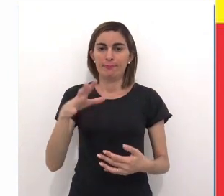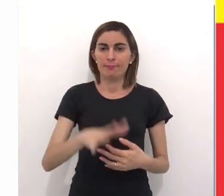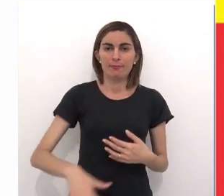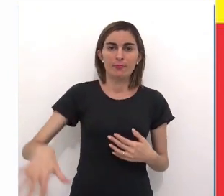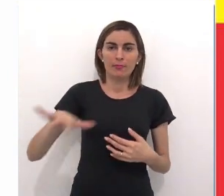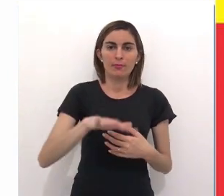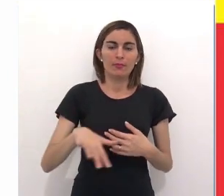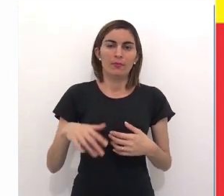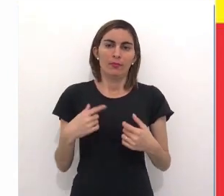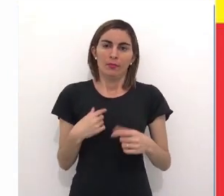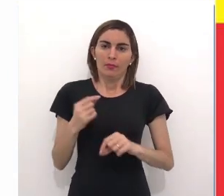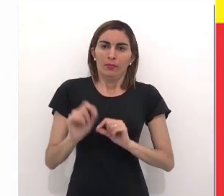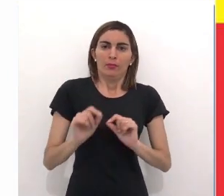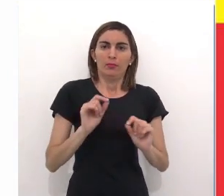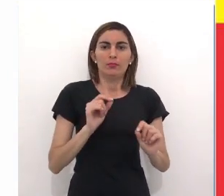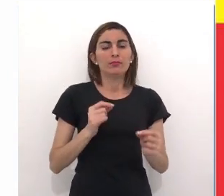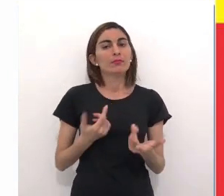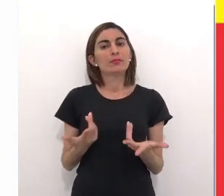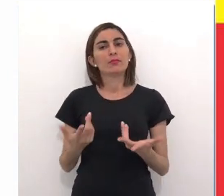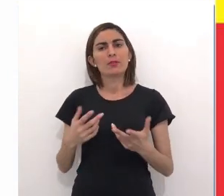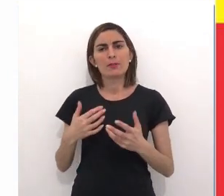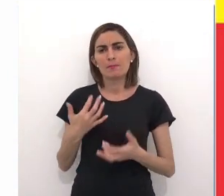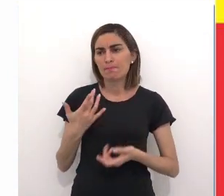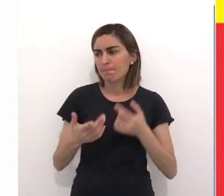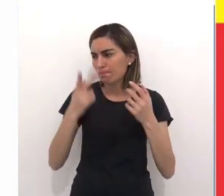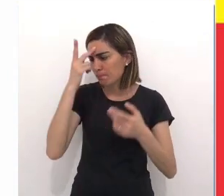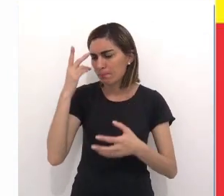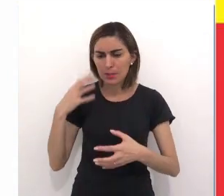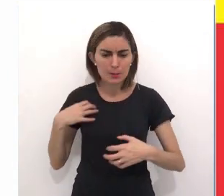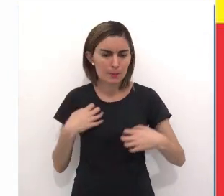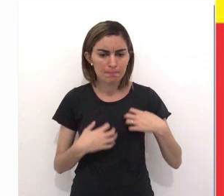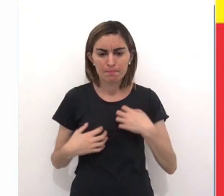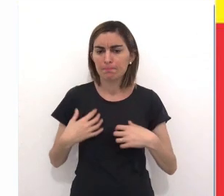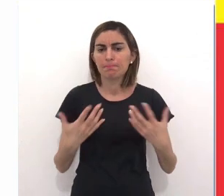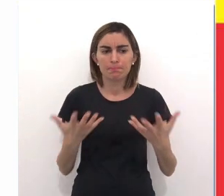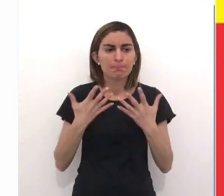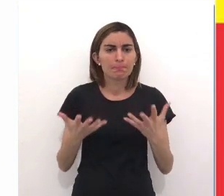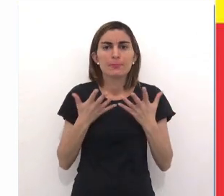recôncavo baiano, fervilhavam, pessoal,